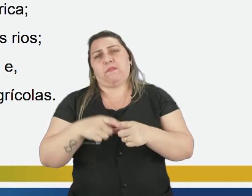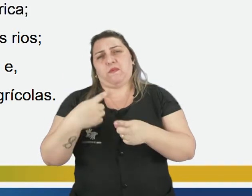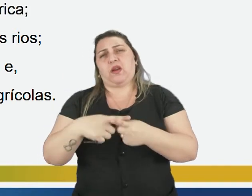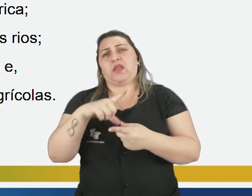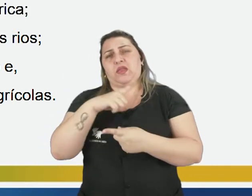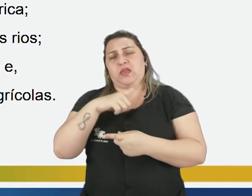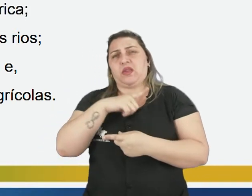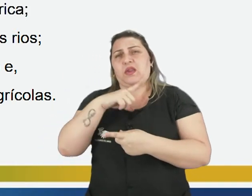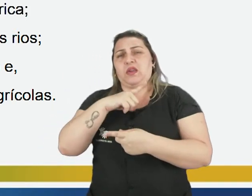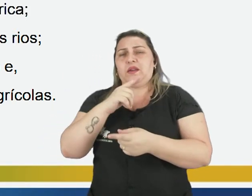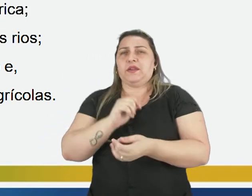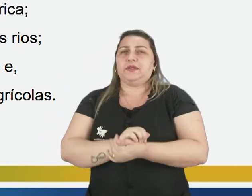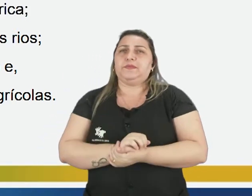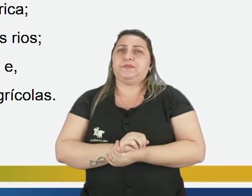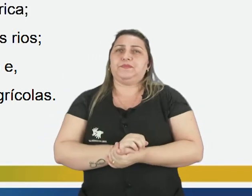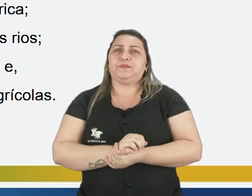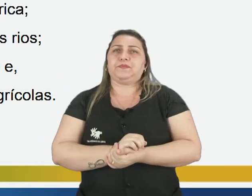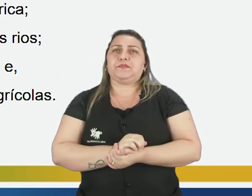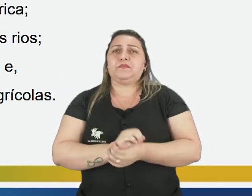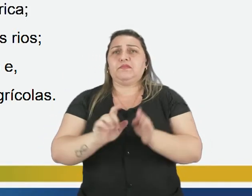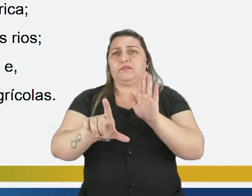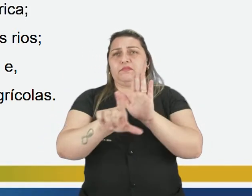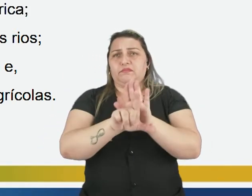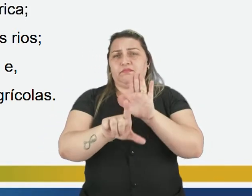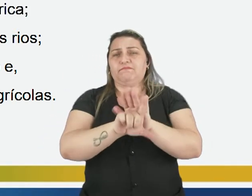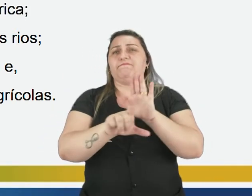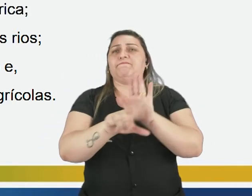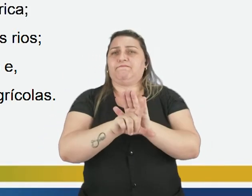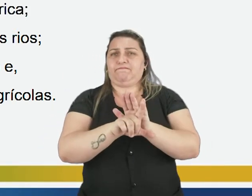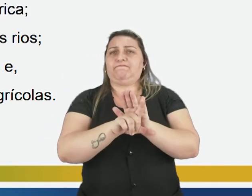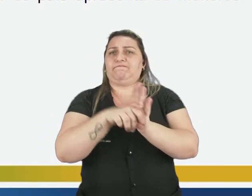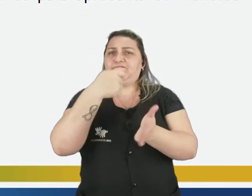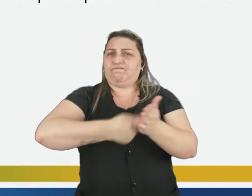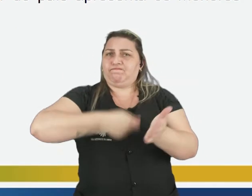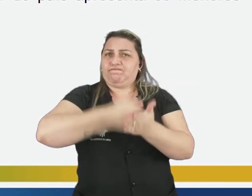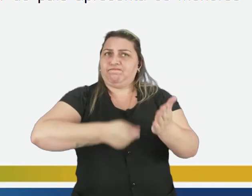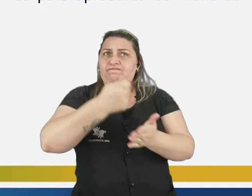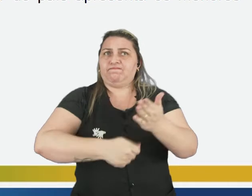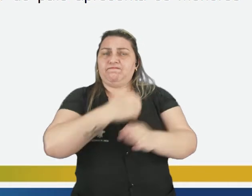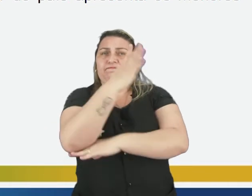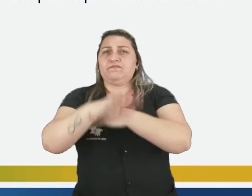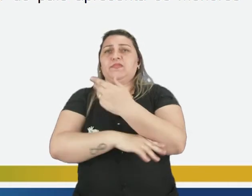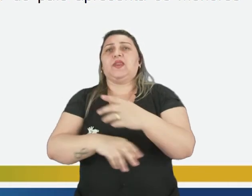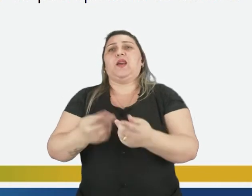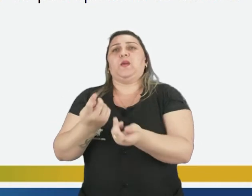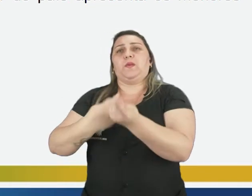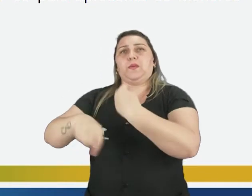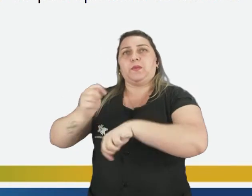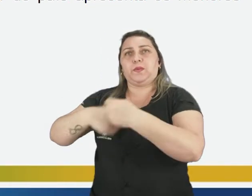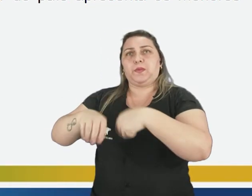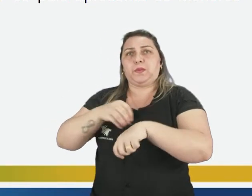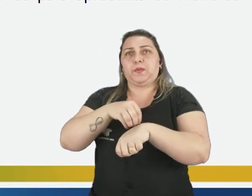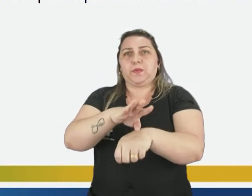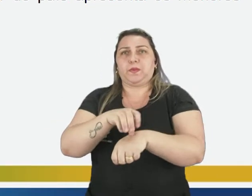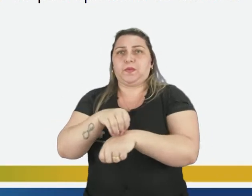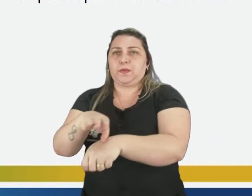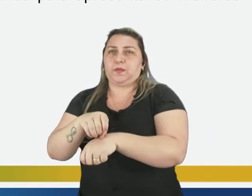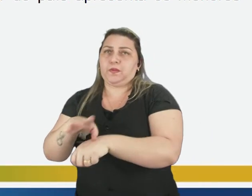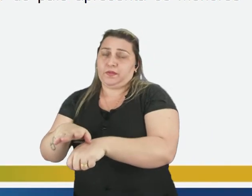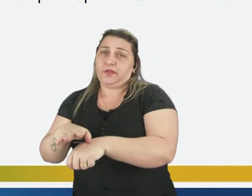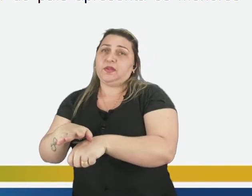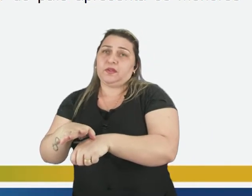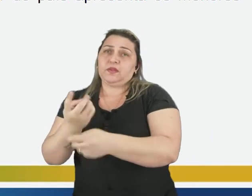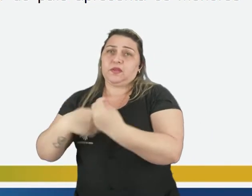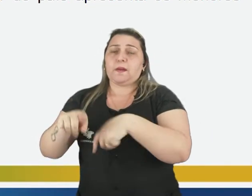temos uma legislação ambiental que ela é bastante rígida. A distribuição da riqueza na China, do ponto de